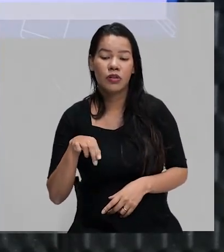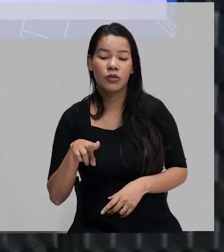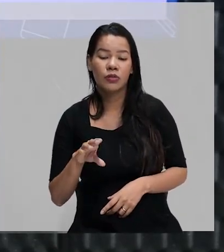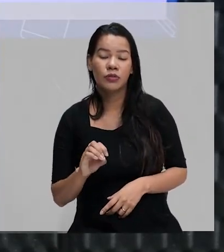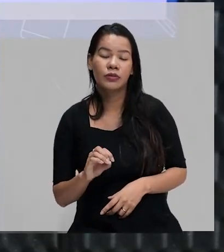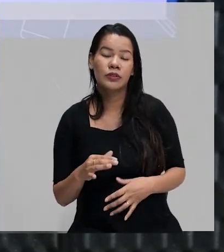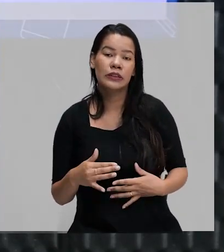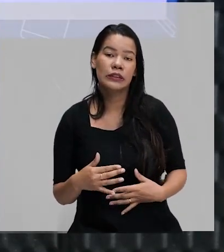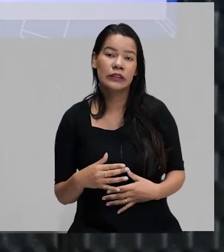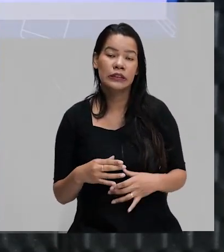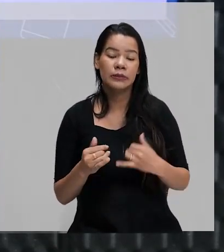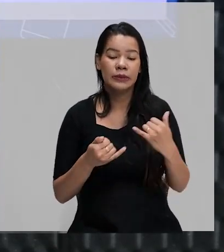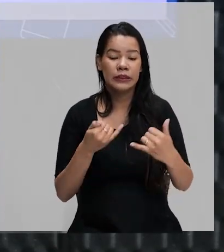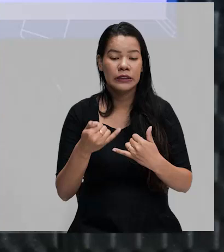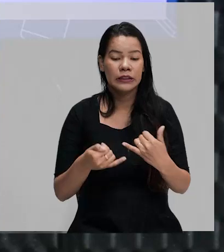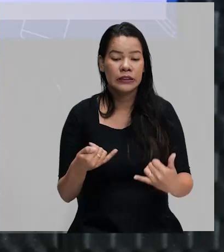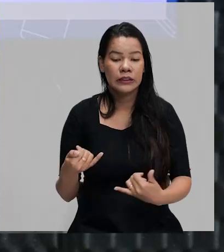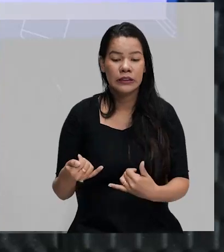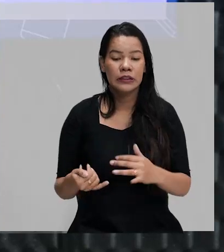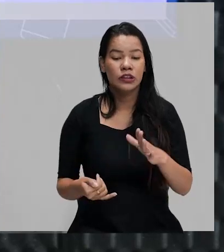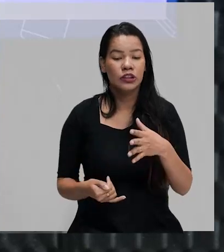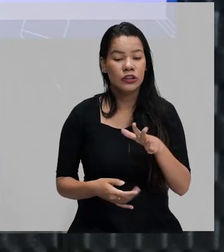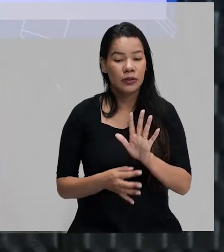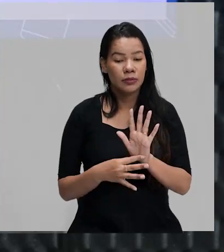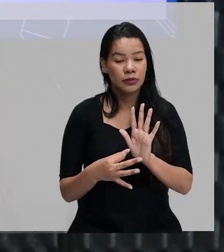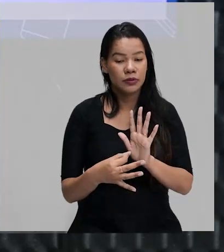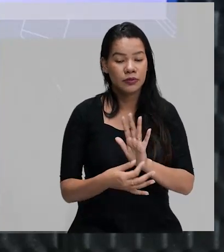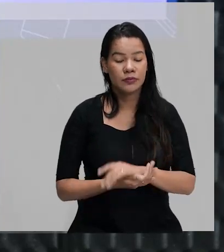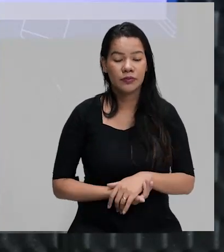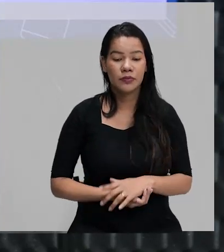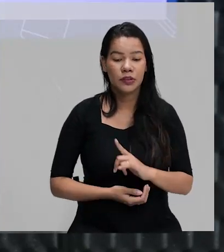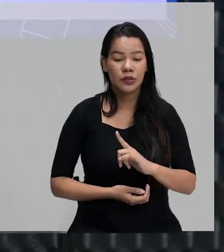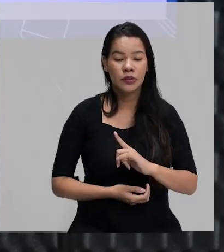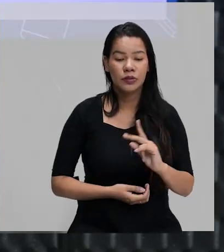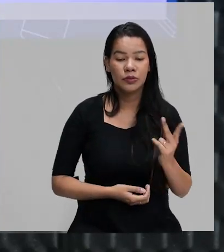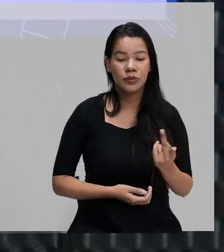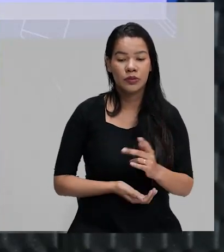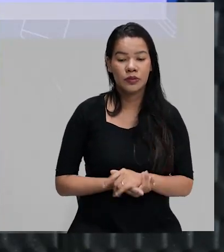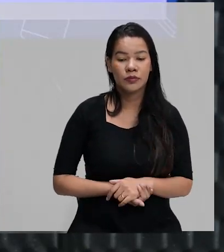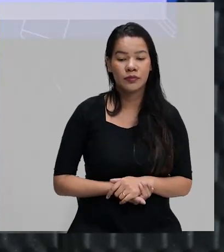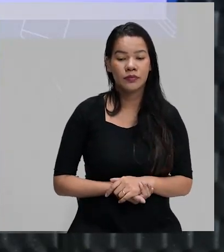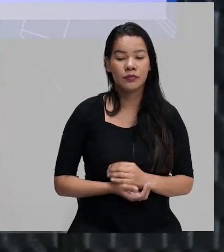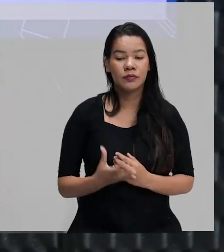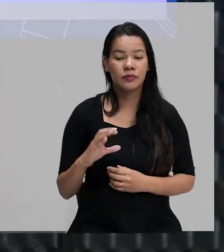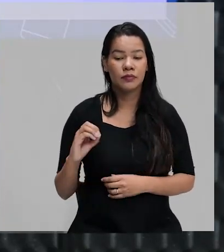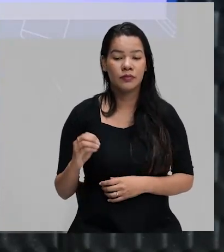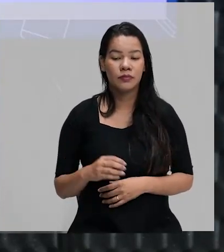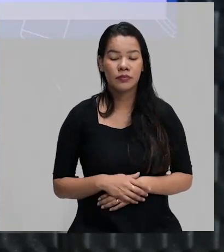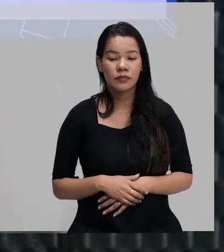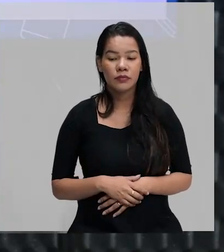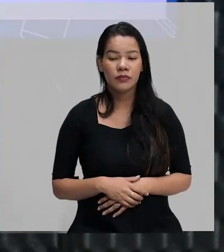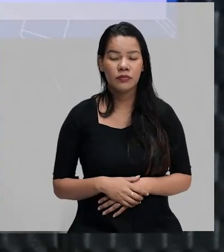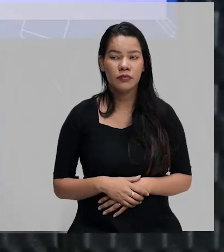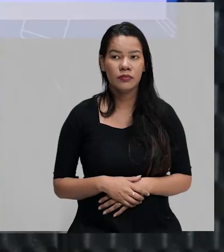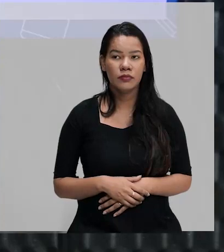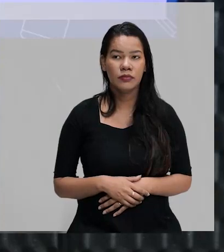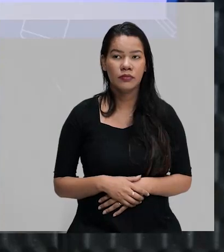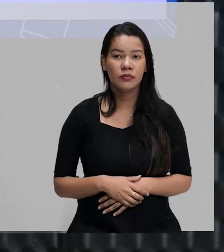E as reações mencionadas, porque eu tenho, ó, o hidrogênio e o monóxido, eles